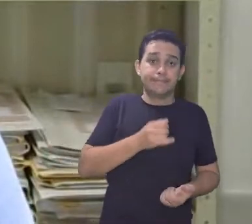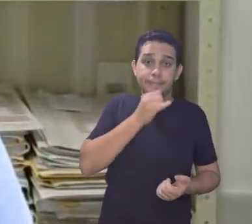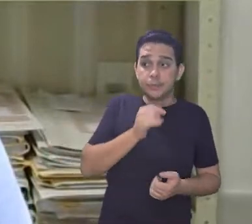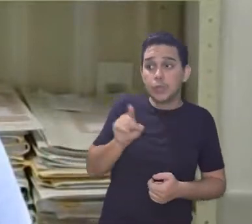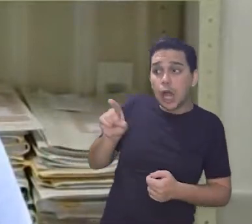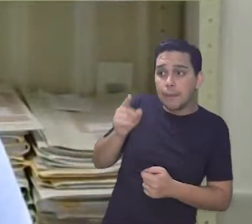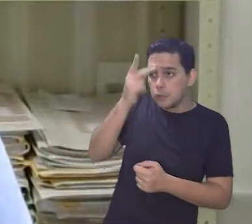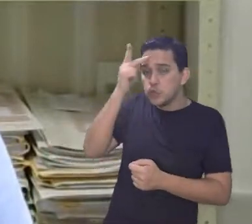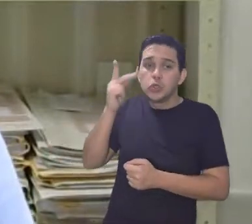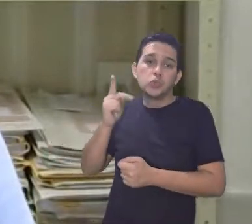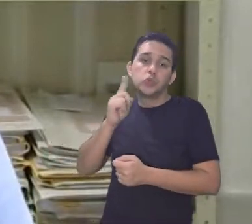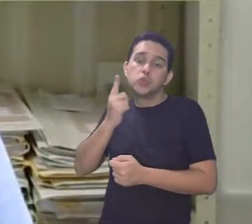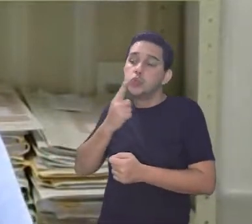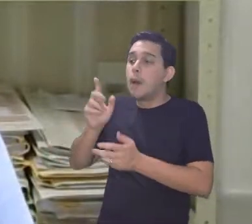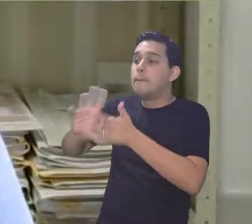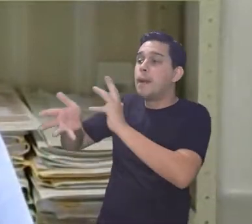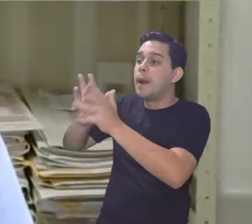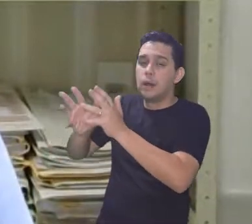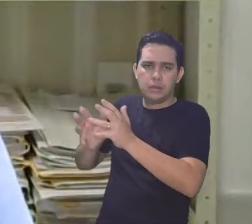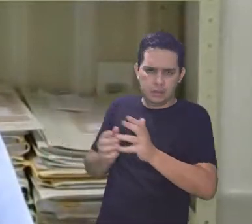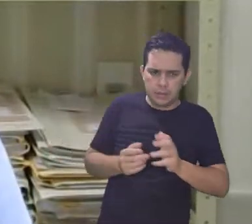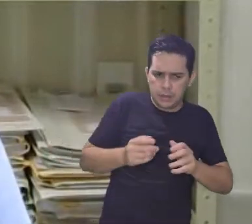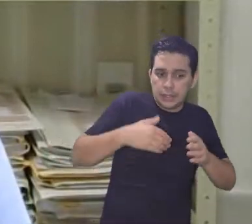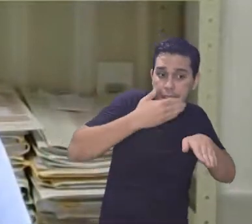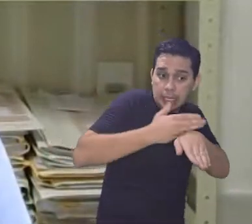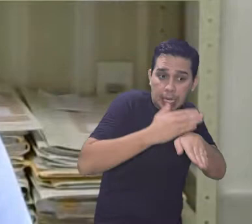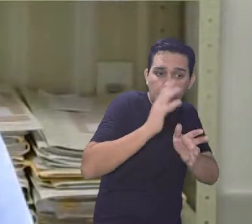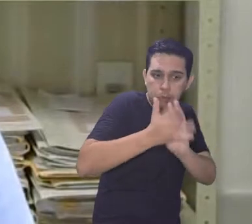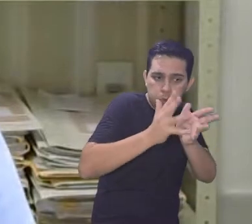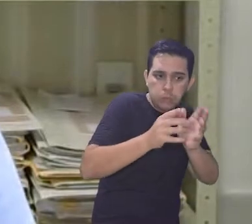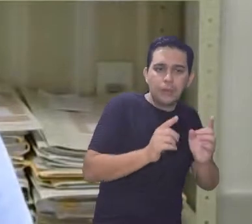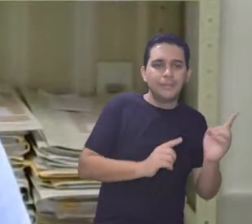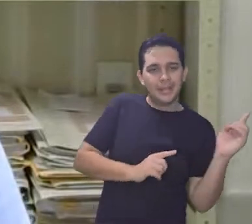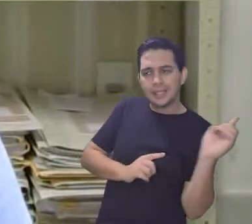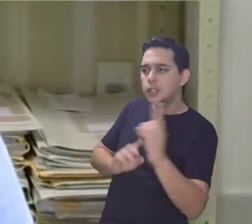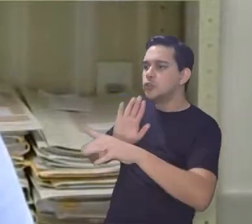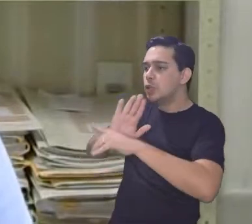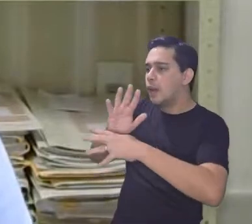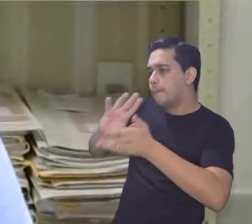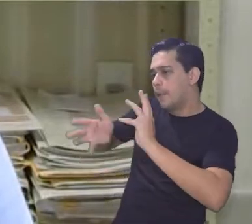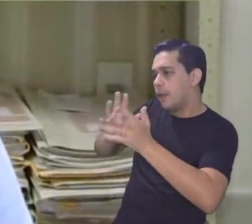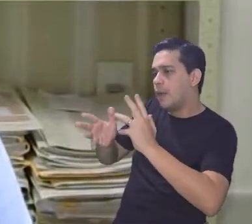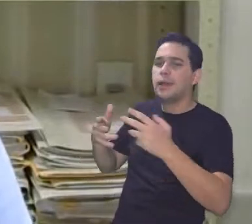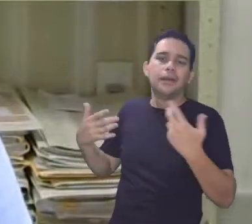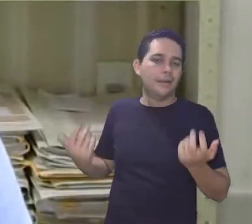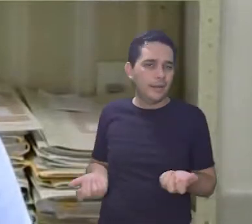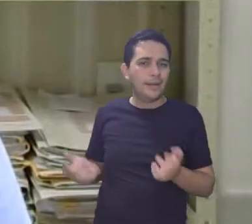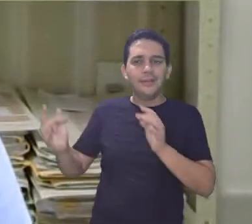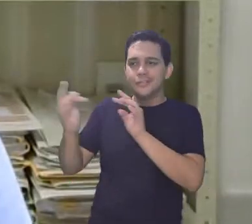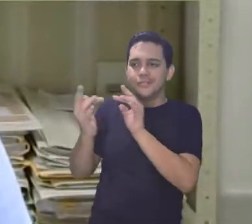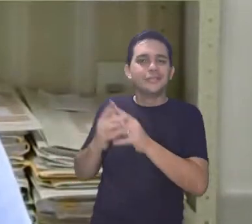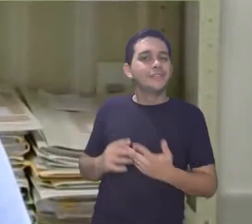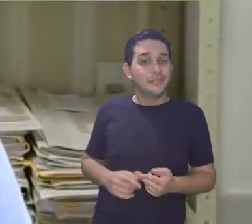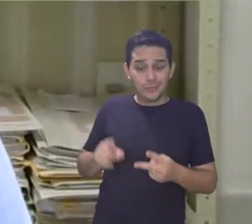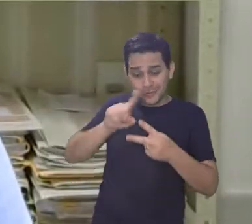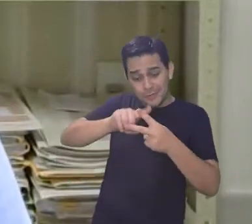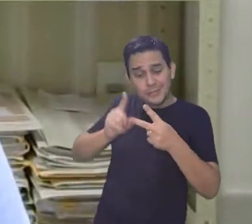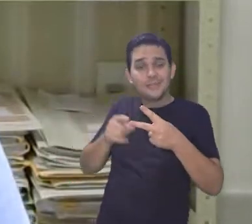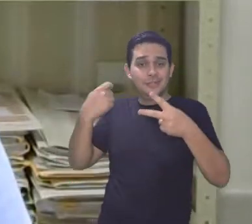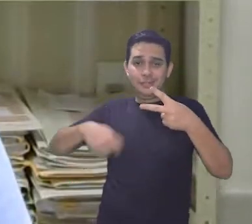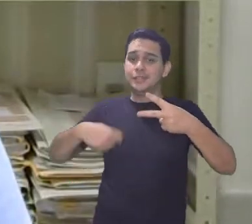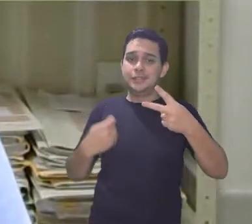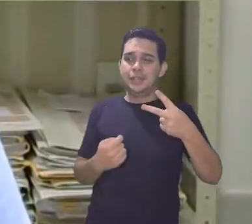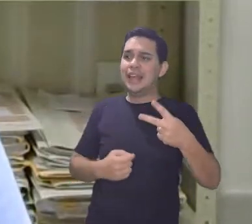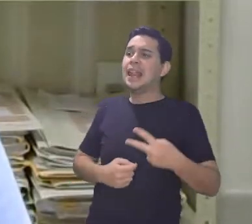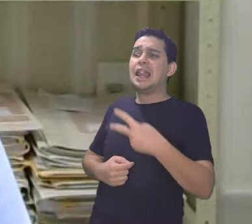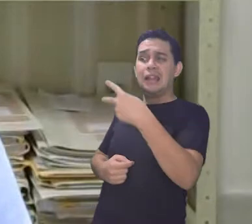possa ser atendido. Então, são vários aspectos que estão envolvidos no atendimento chamado prioritário e que não